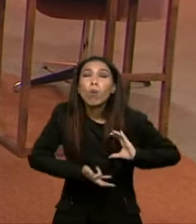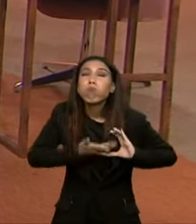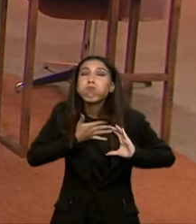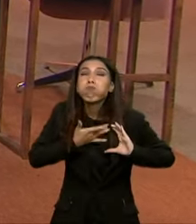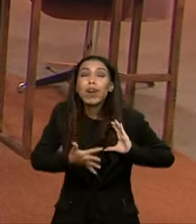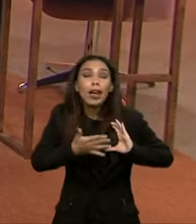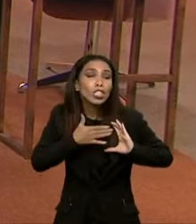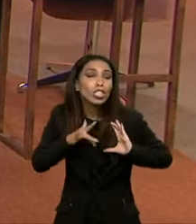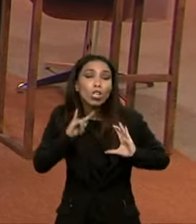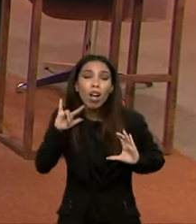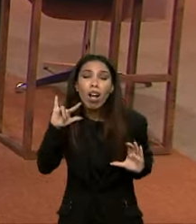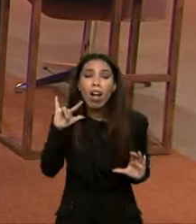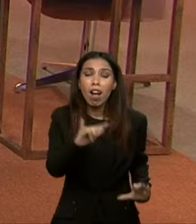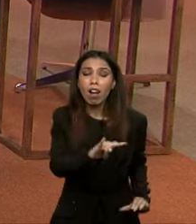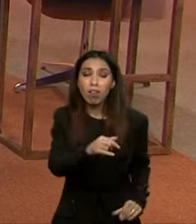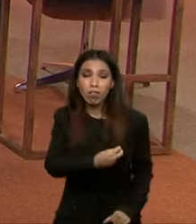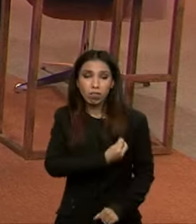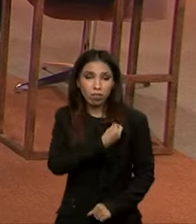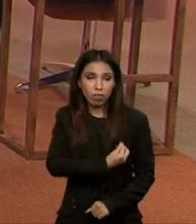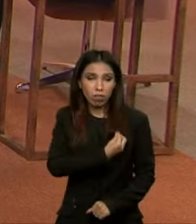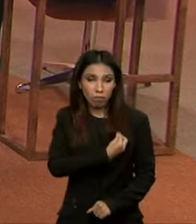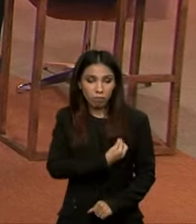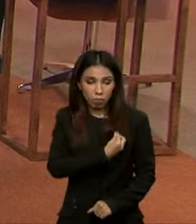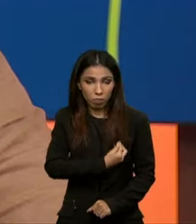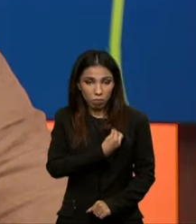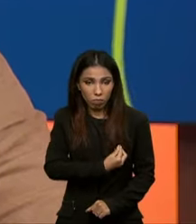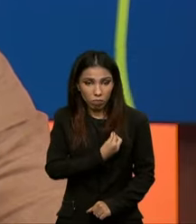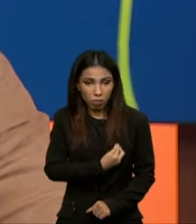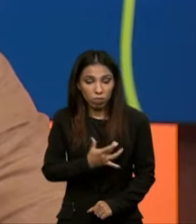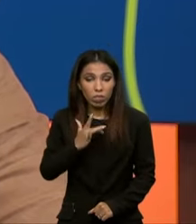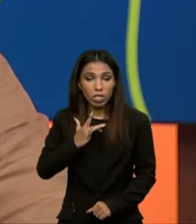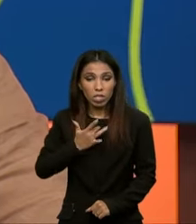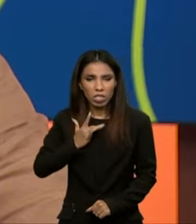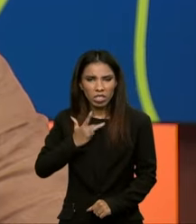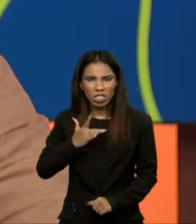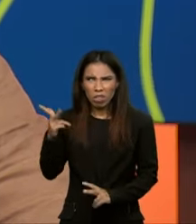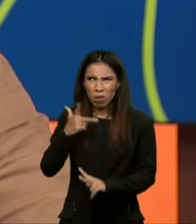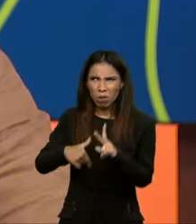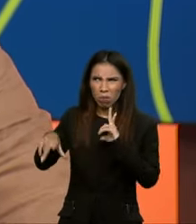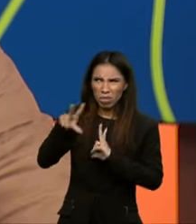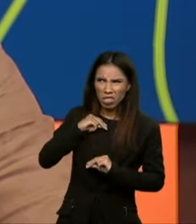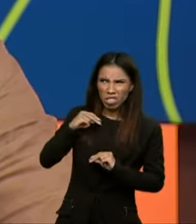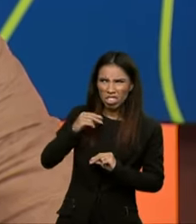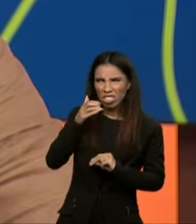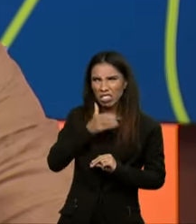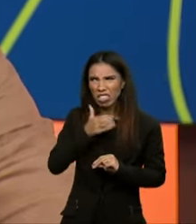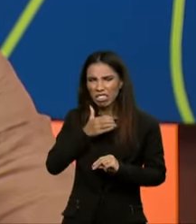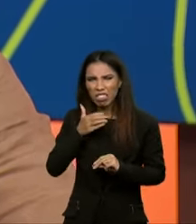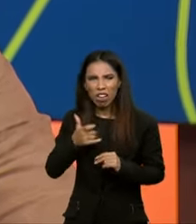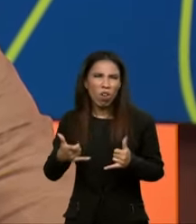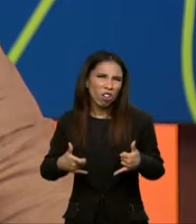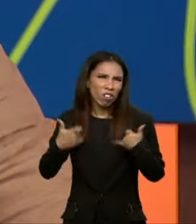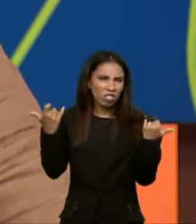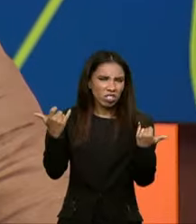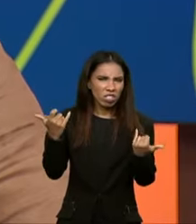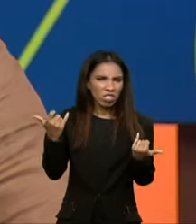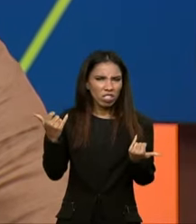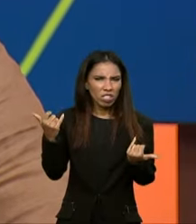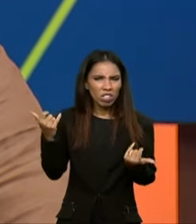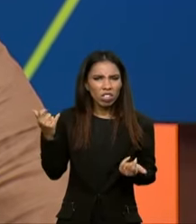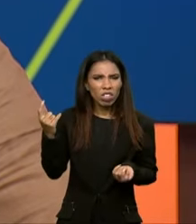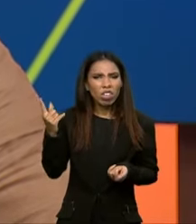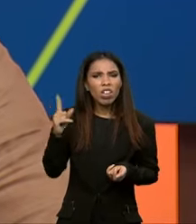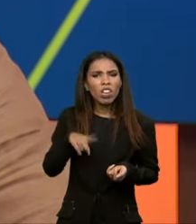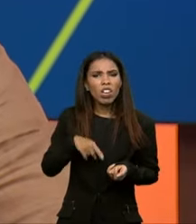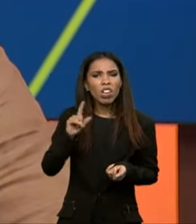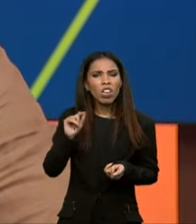pelo outro. Pela paixão e afeto, a Cissa me deu um presente de, acho que foi Natal ou aniversário. Uma luminária, que eu até, num programa,